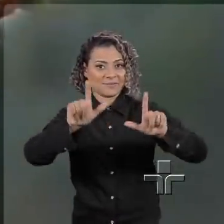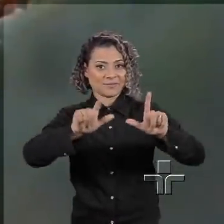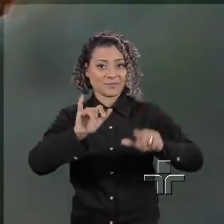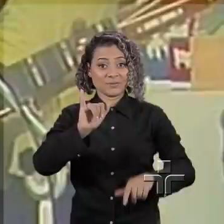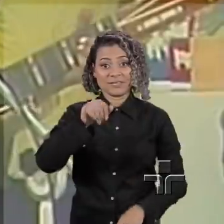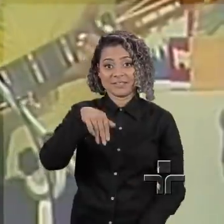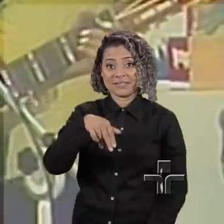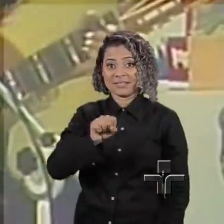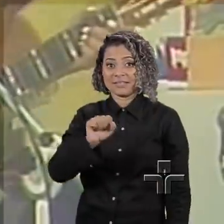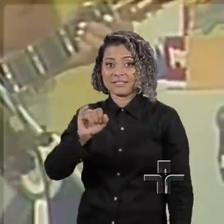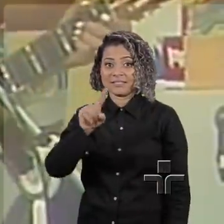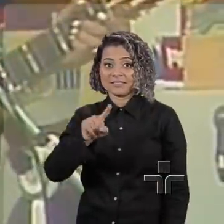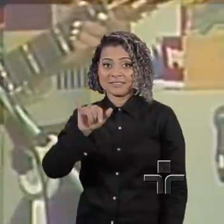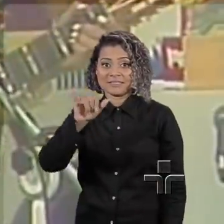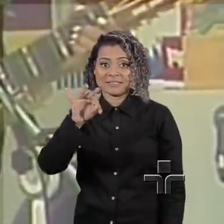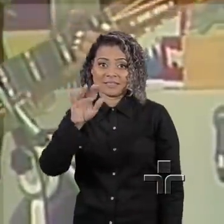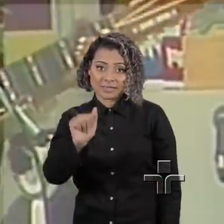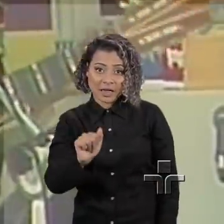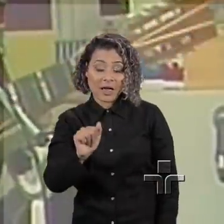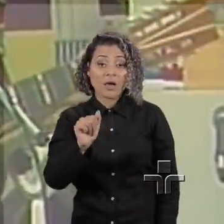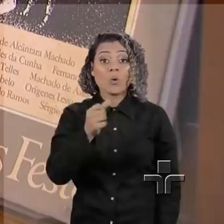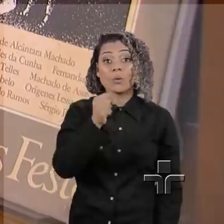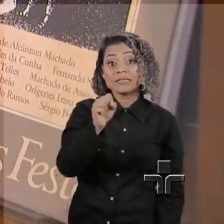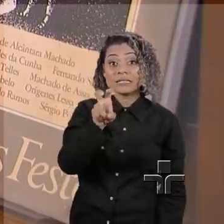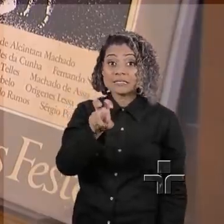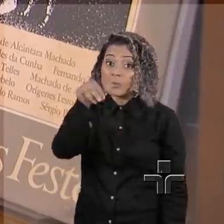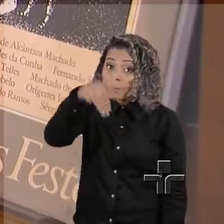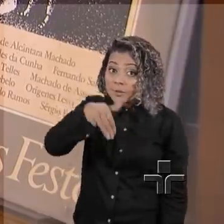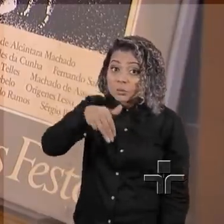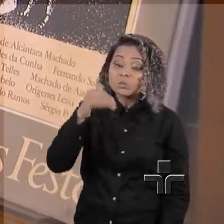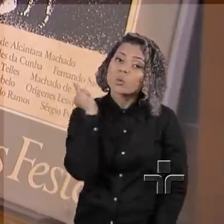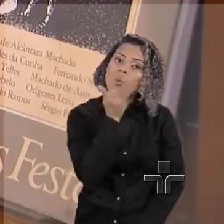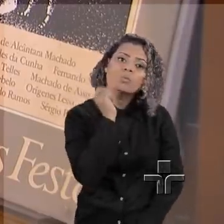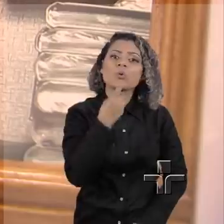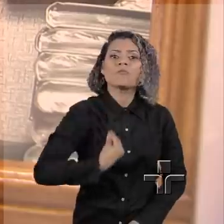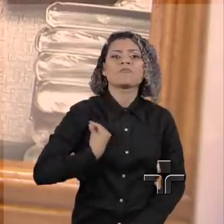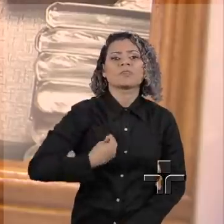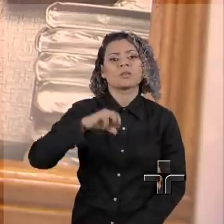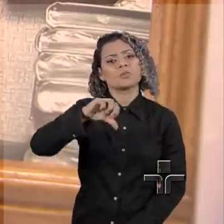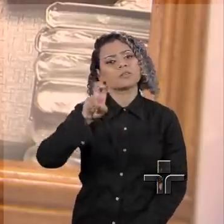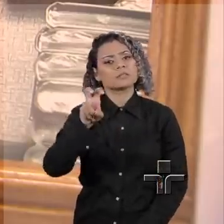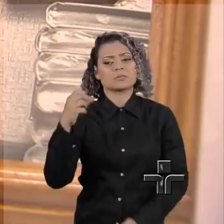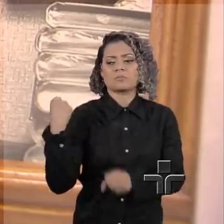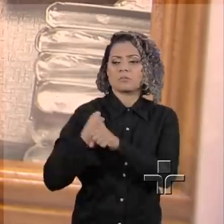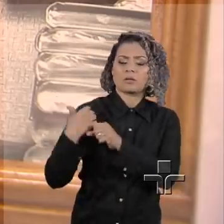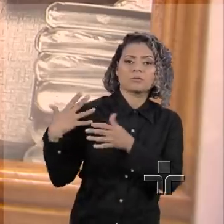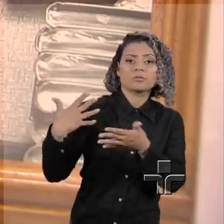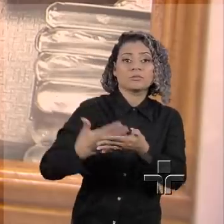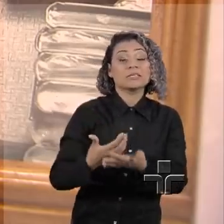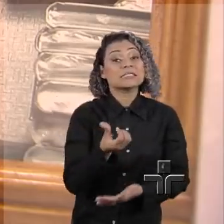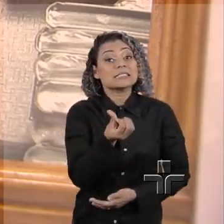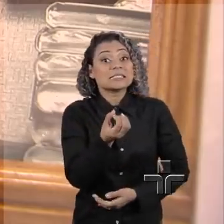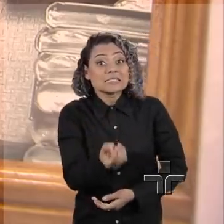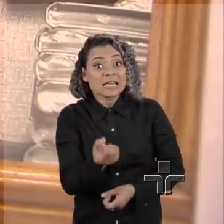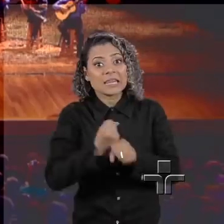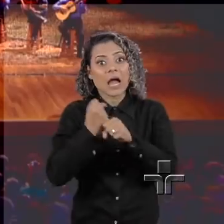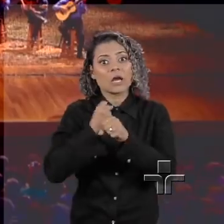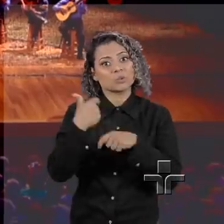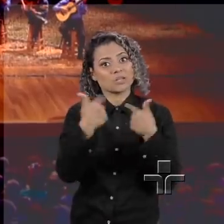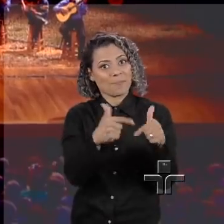Inesita conseguiu contar em 85 minutos os 90 anos de vida e 60 de carreira de Inesita